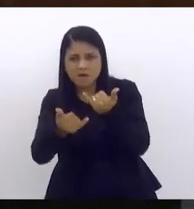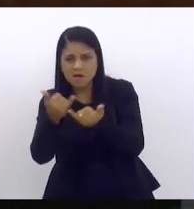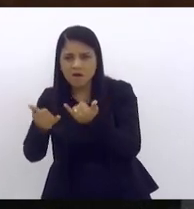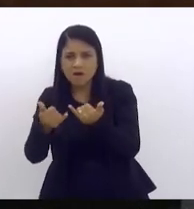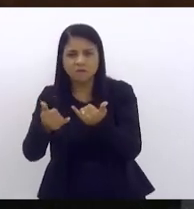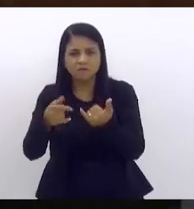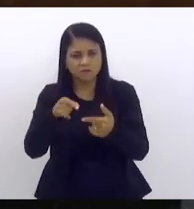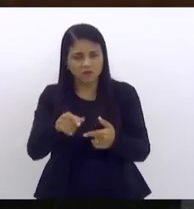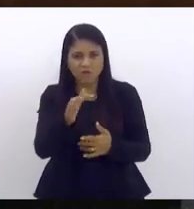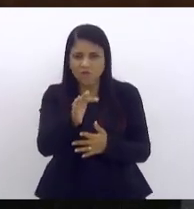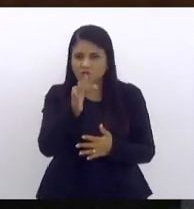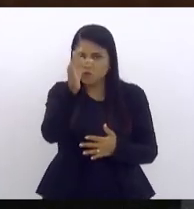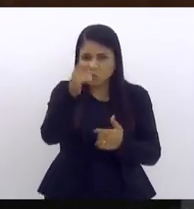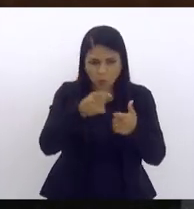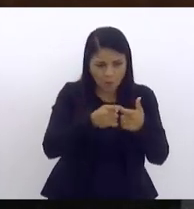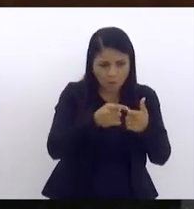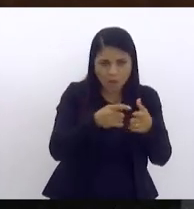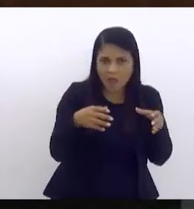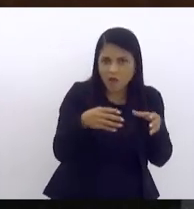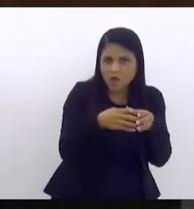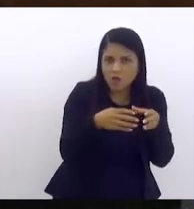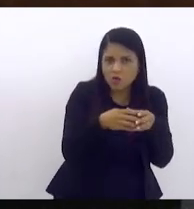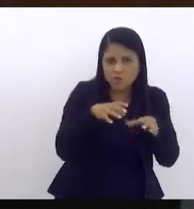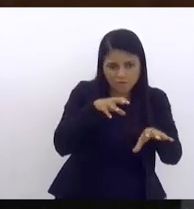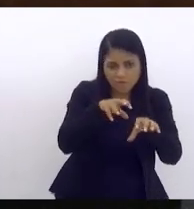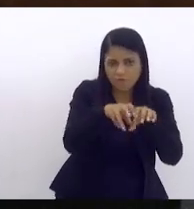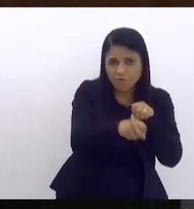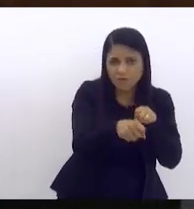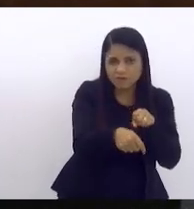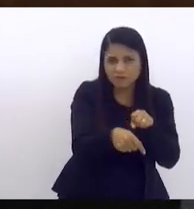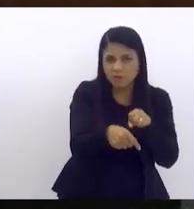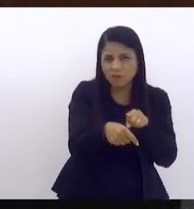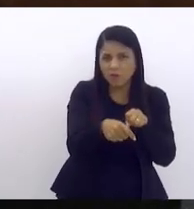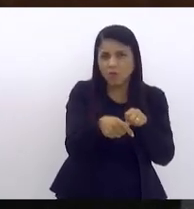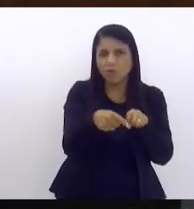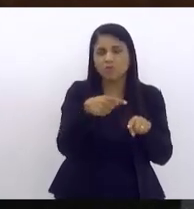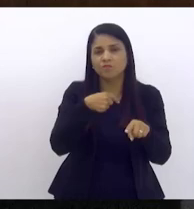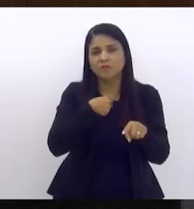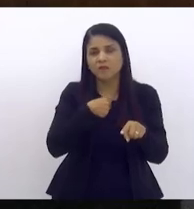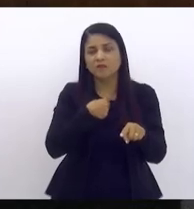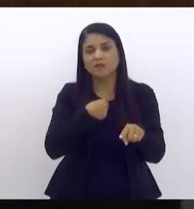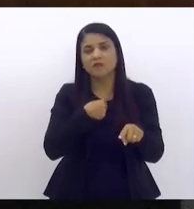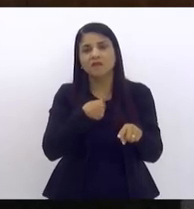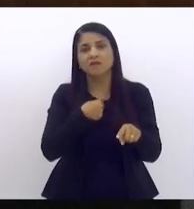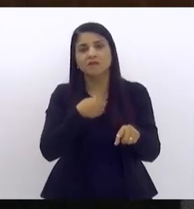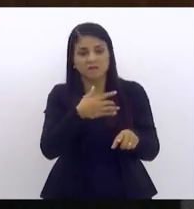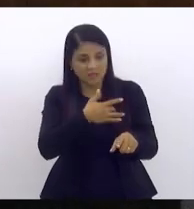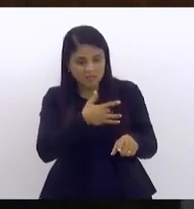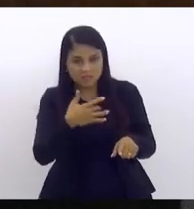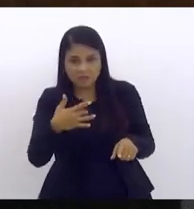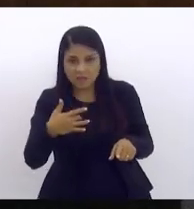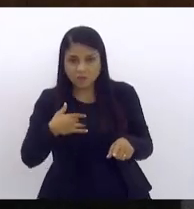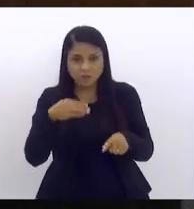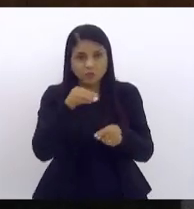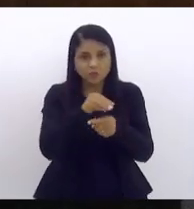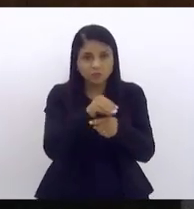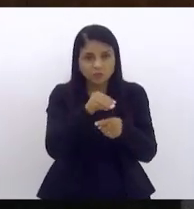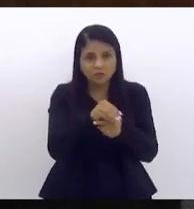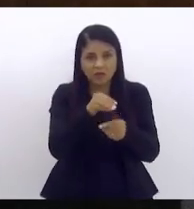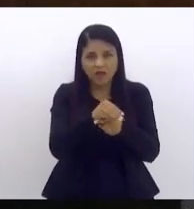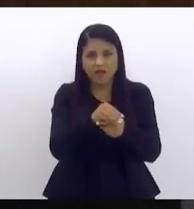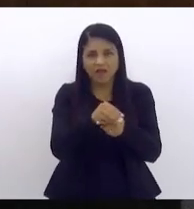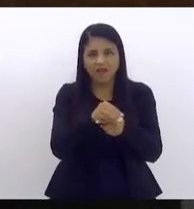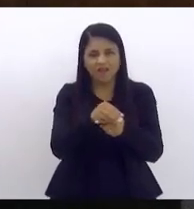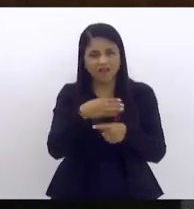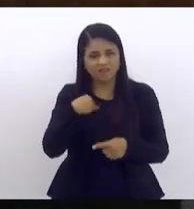serão responsáveis pela integralização da saúde, inclusive no Sistema Único de Saúde, manifestarem o seu desprezo